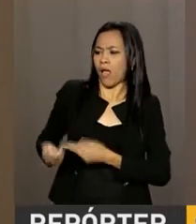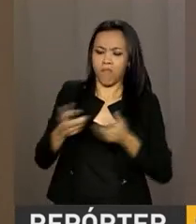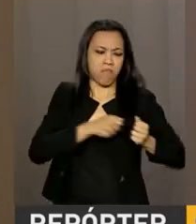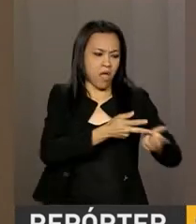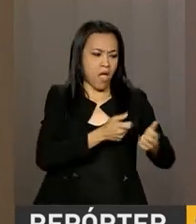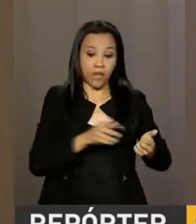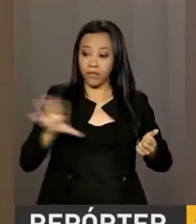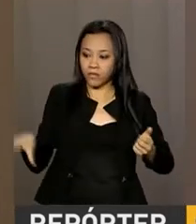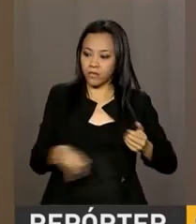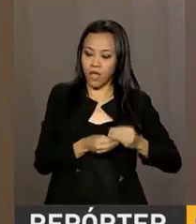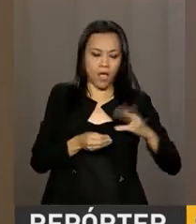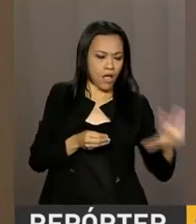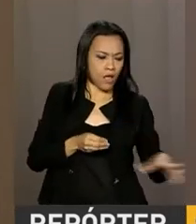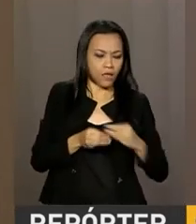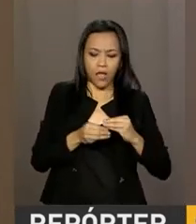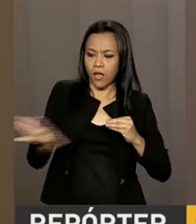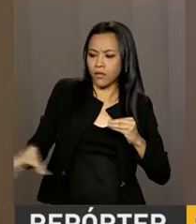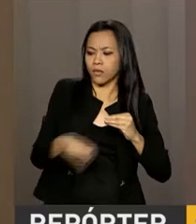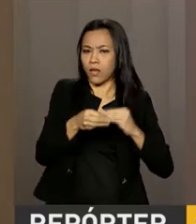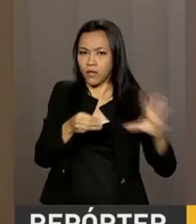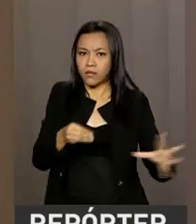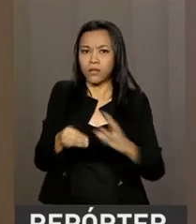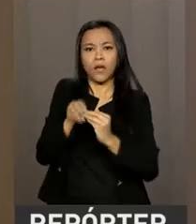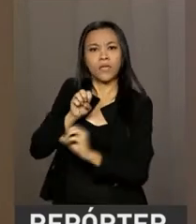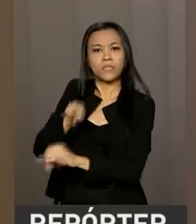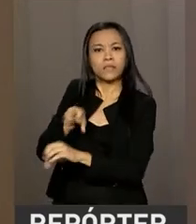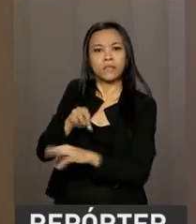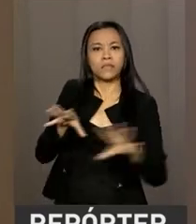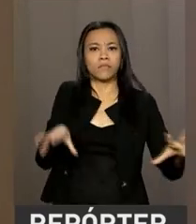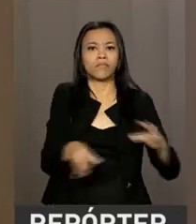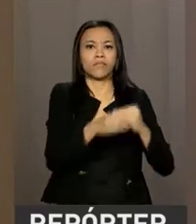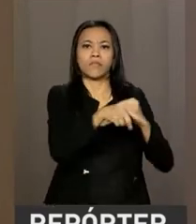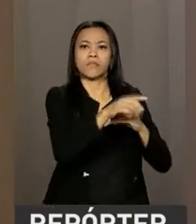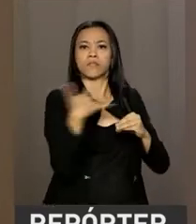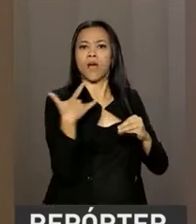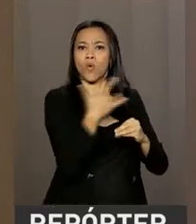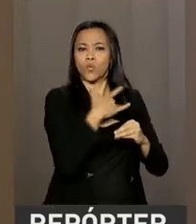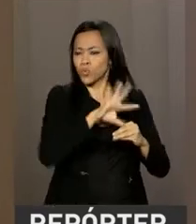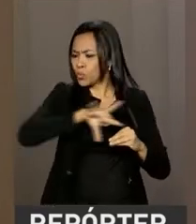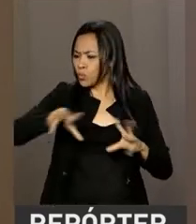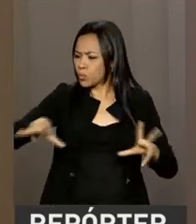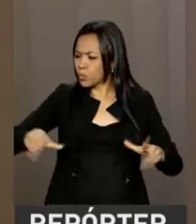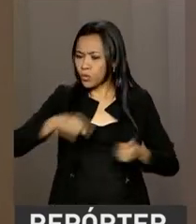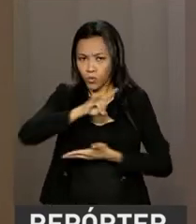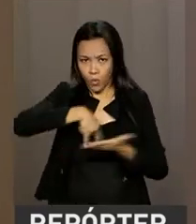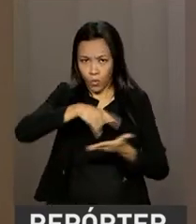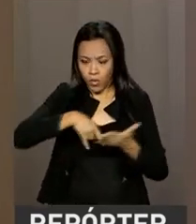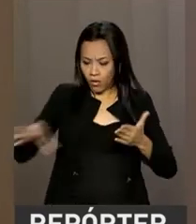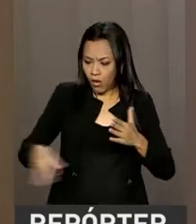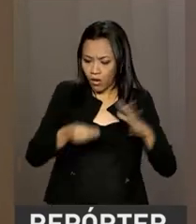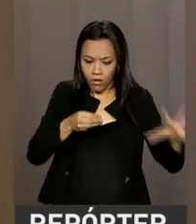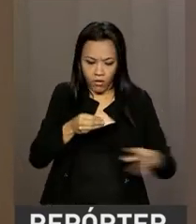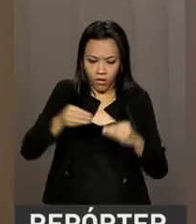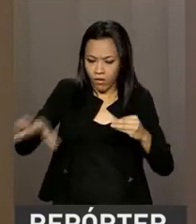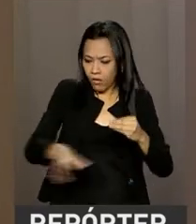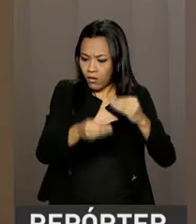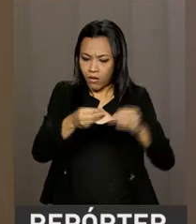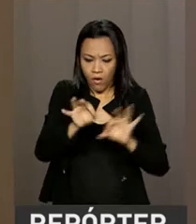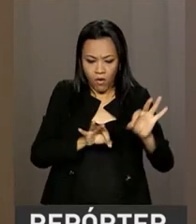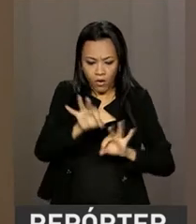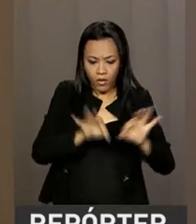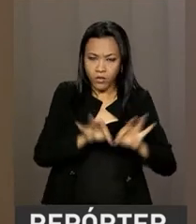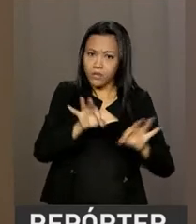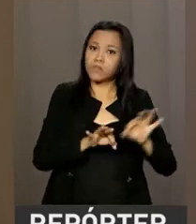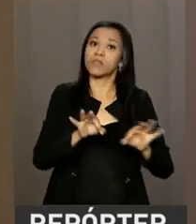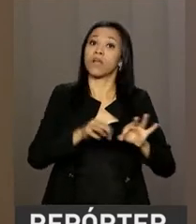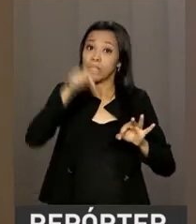que são as despesas com educação despesas com saúde então toda essa documentação que tiver essas despesas